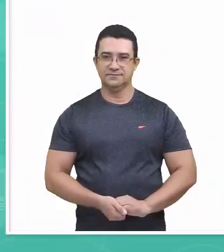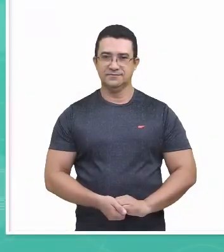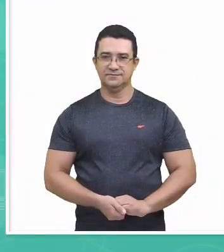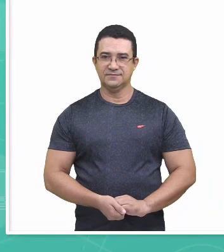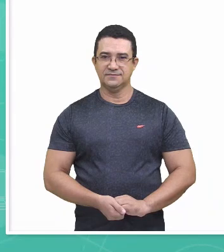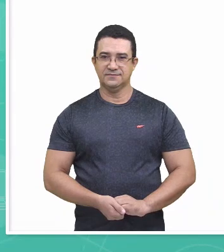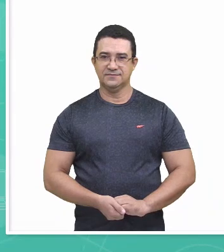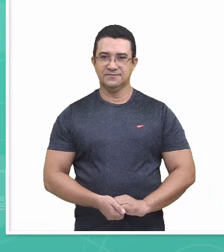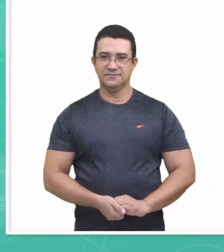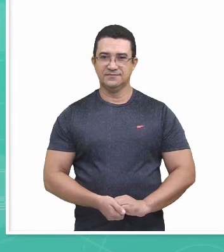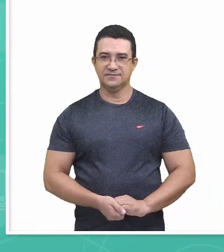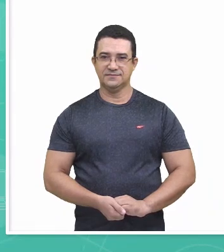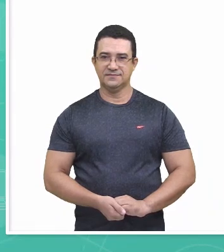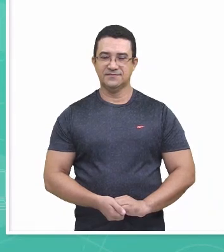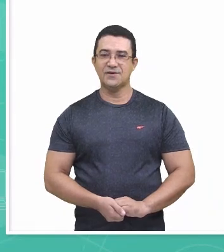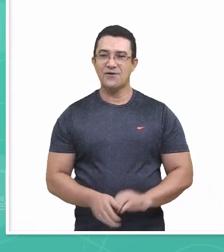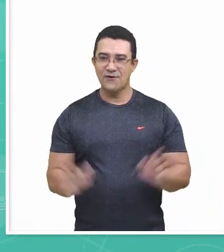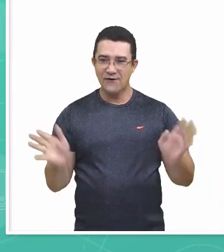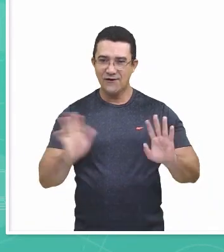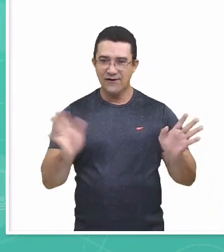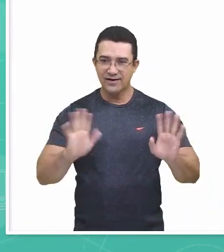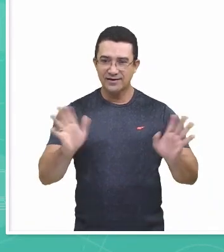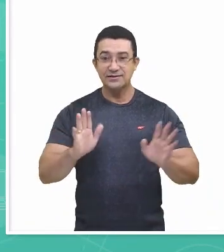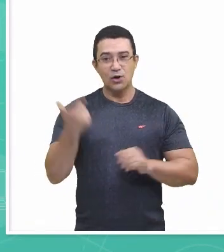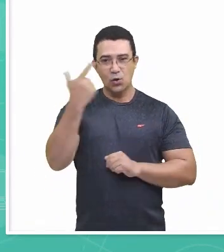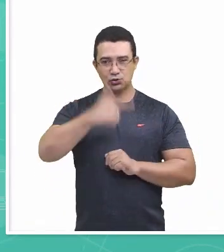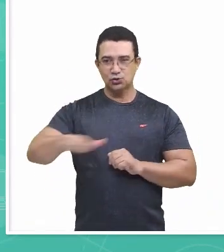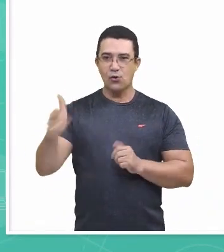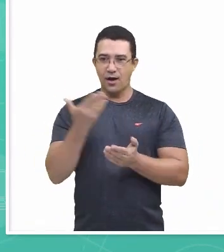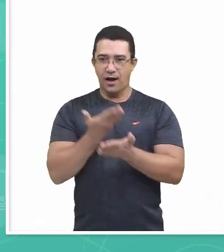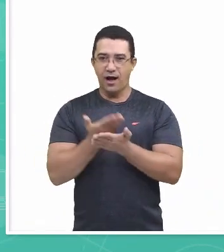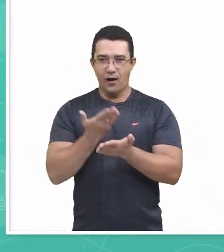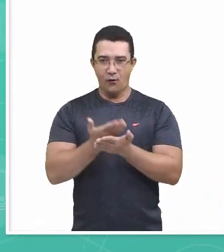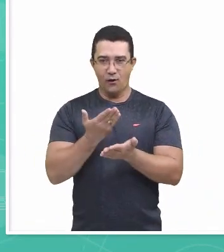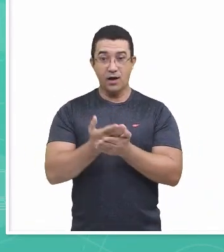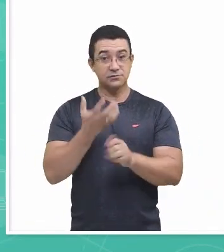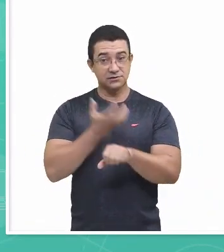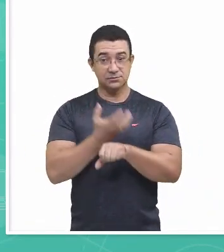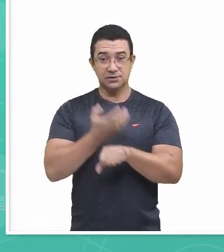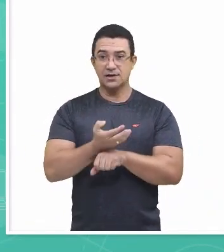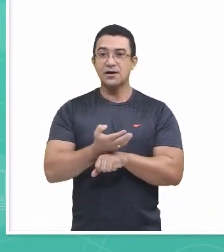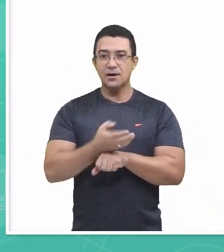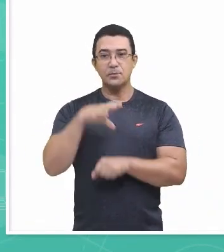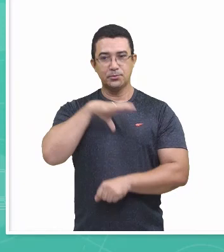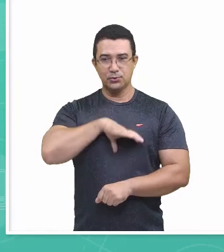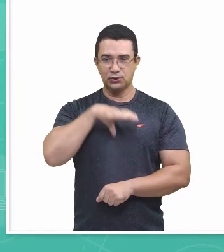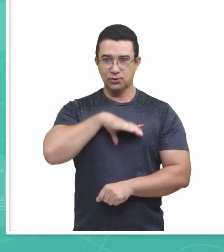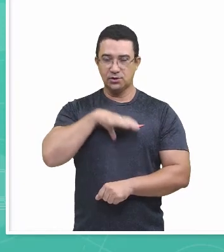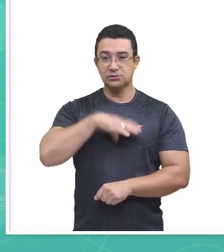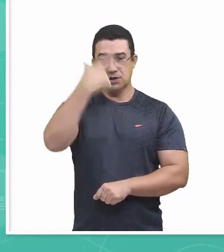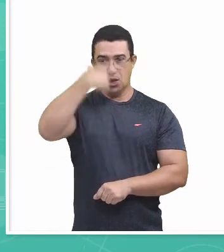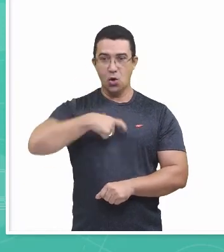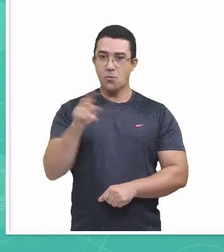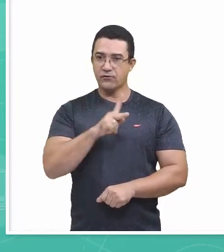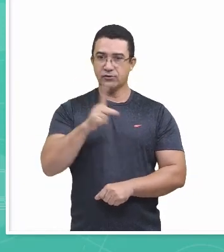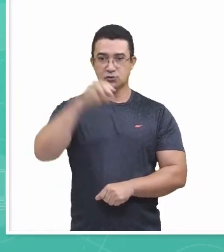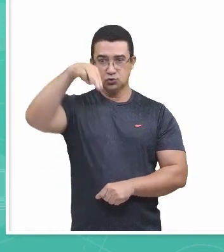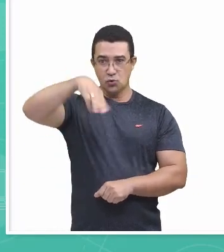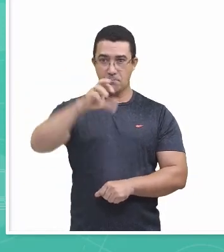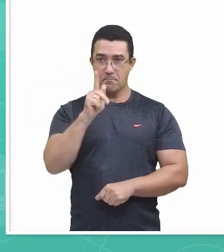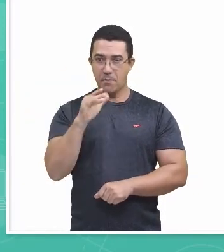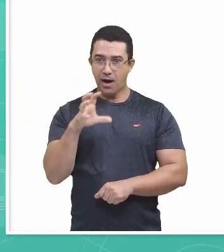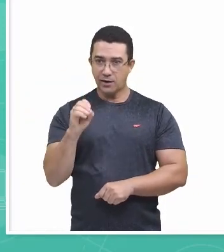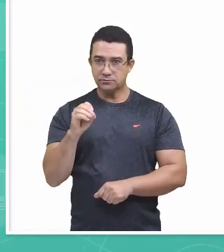Muito bem, muito bem, muito bem. Mais uma revisão da aula de língua portuguesa. Sou o professor Mário, vamos falar